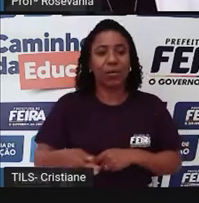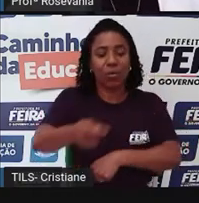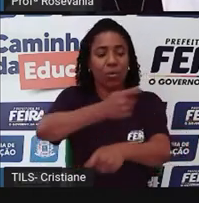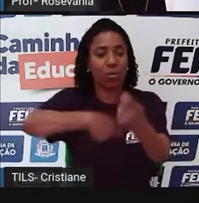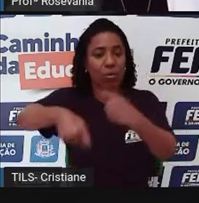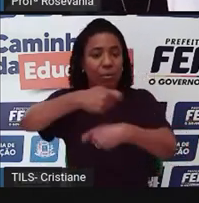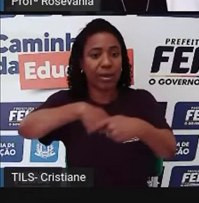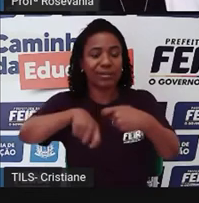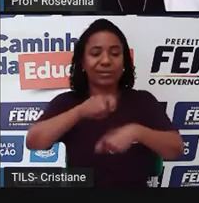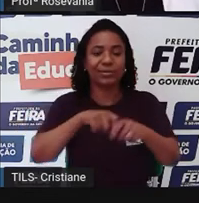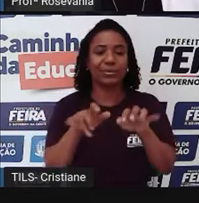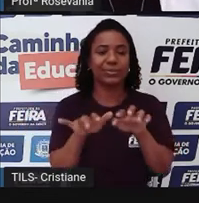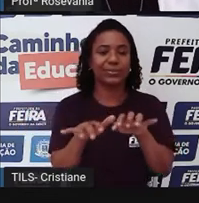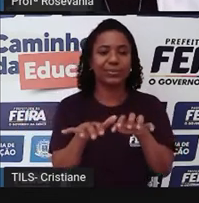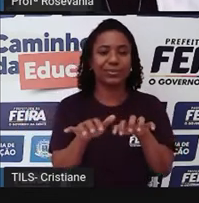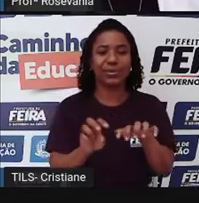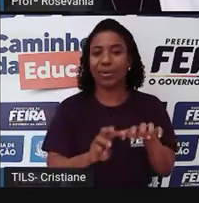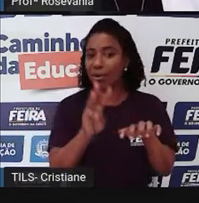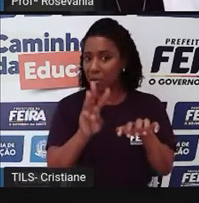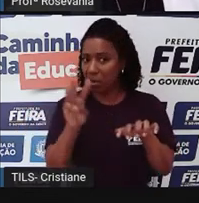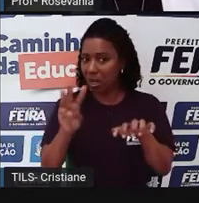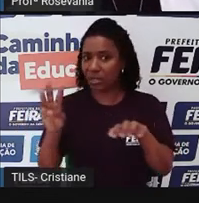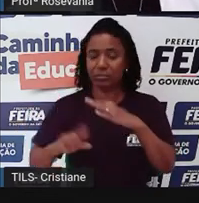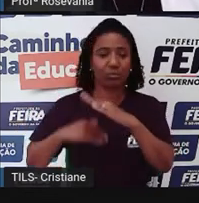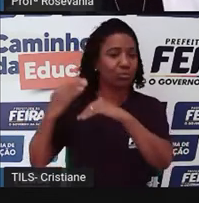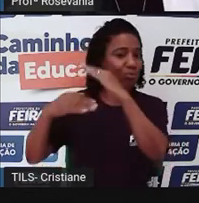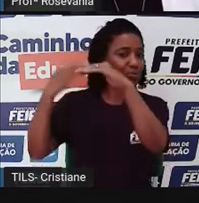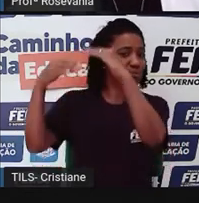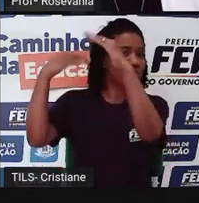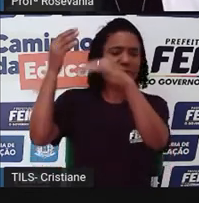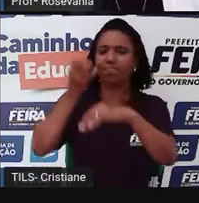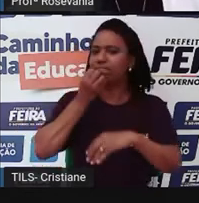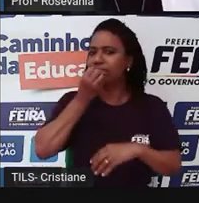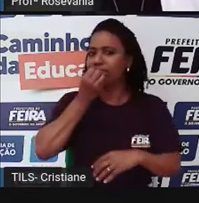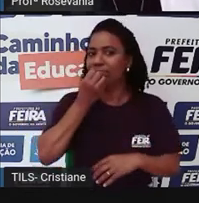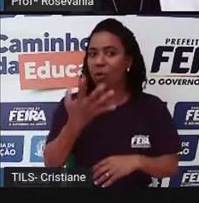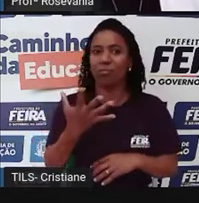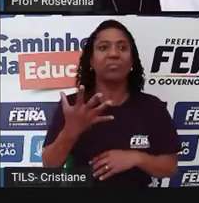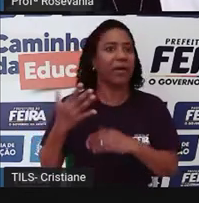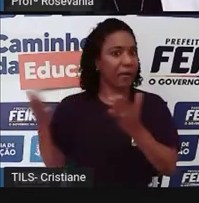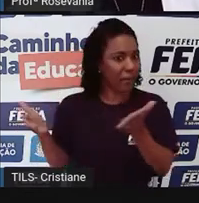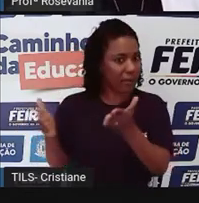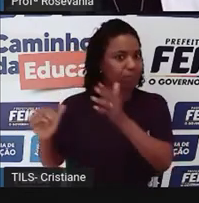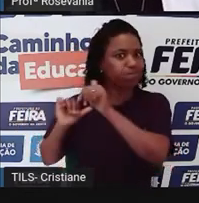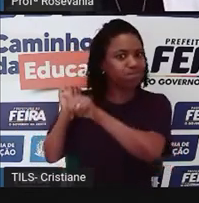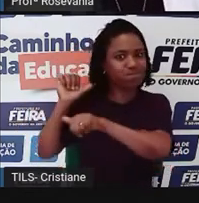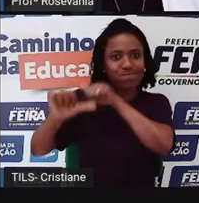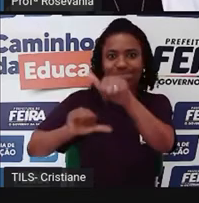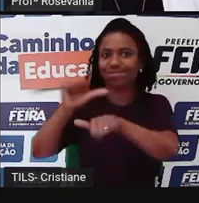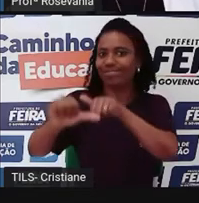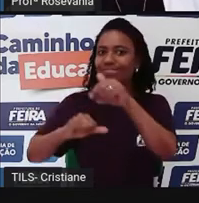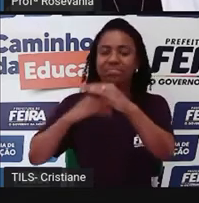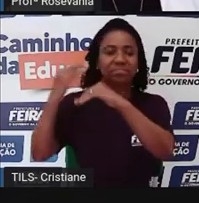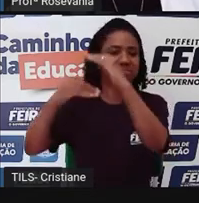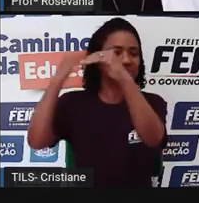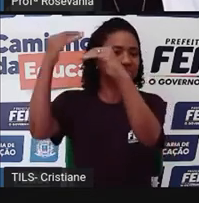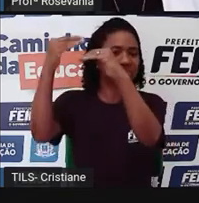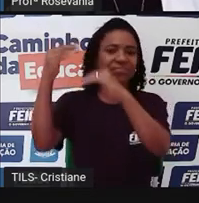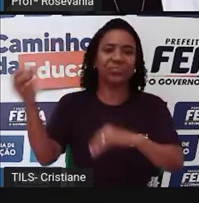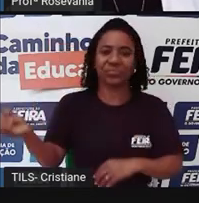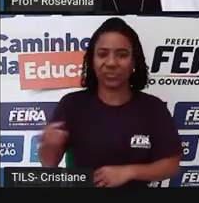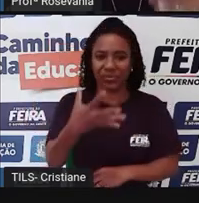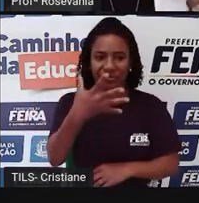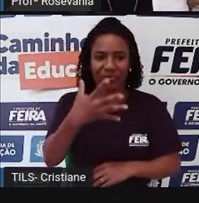crescendo, está prometendo muito e a gente sabe que veio para ficar. Hoje a gente oferece uma série